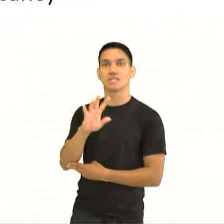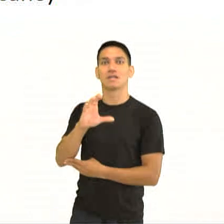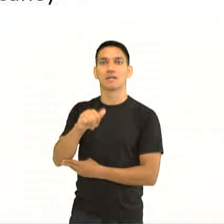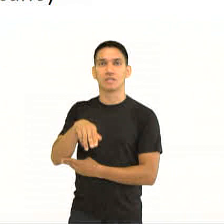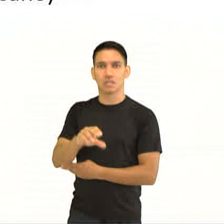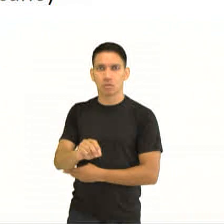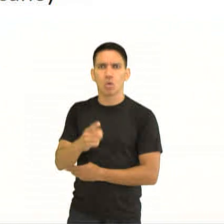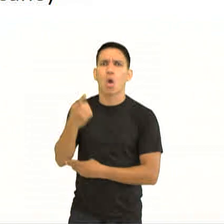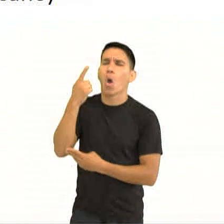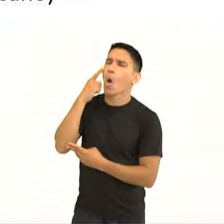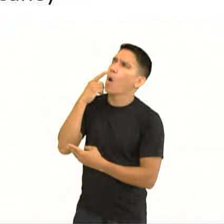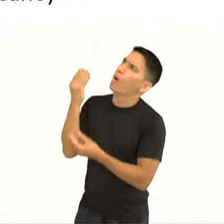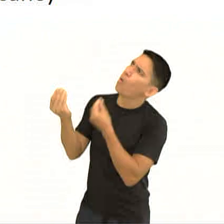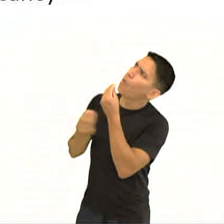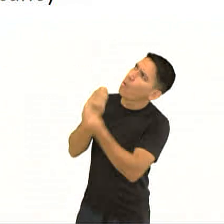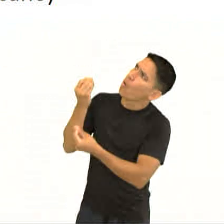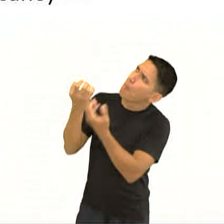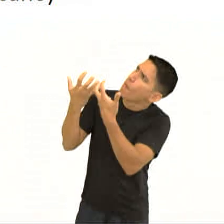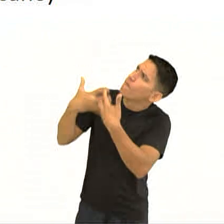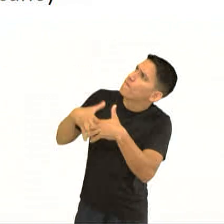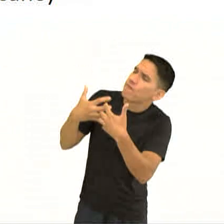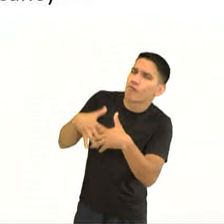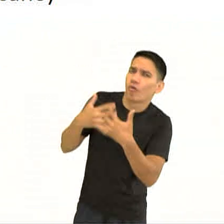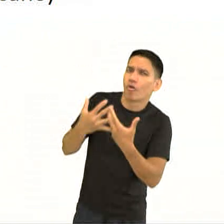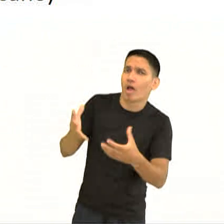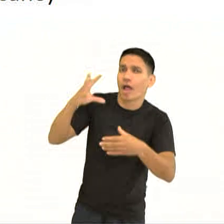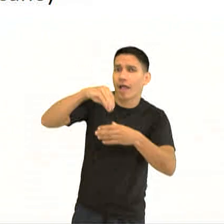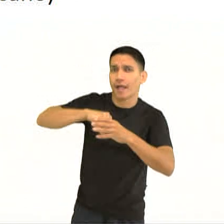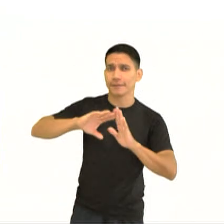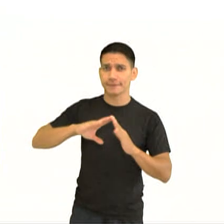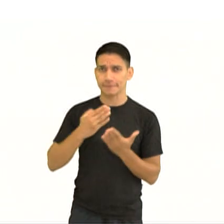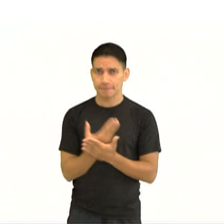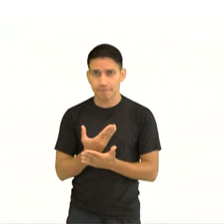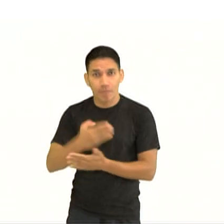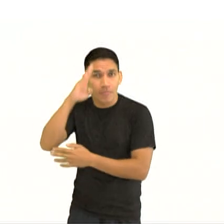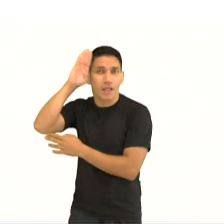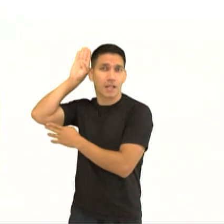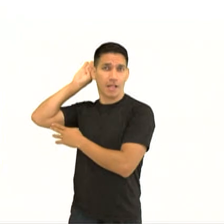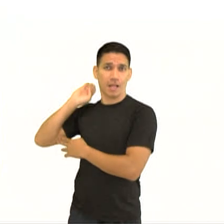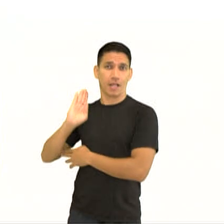funcionava lá a Academia de Platão.